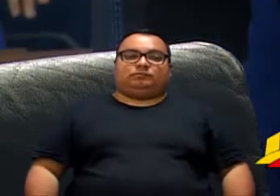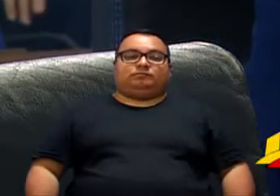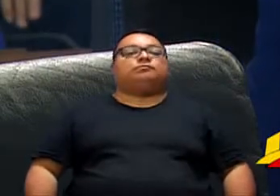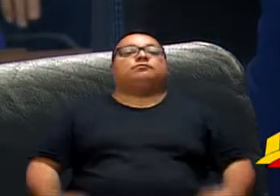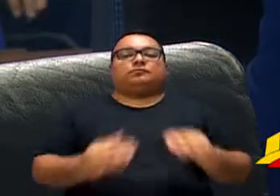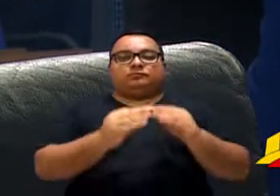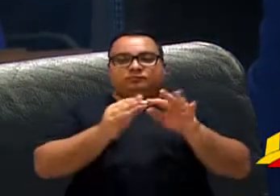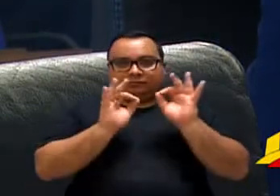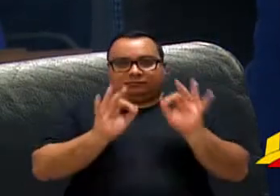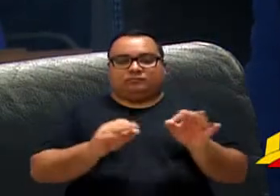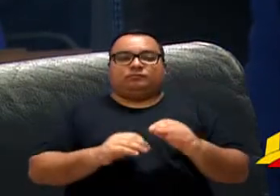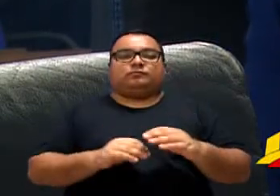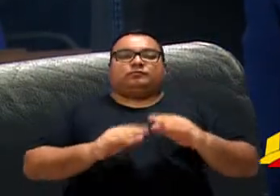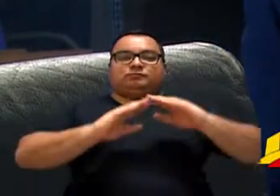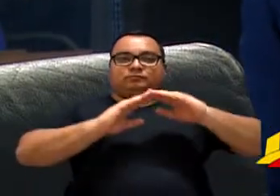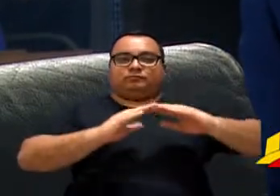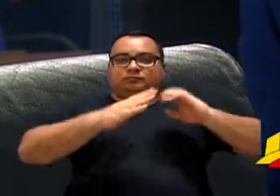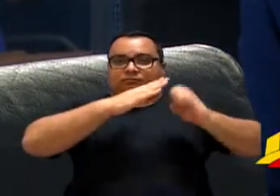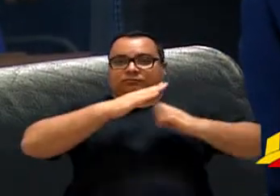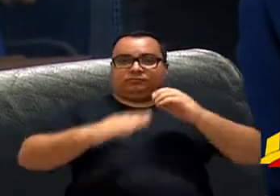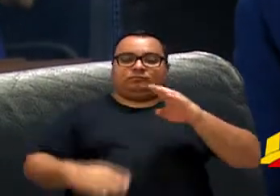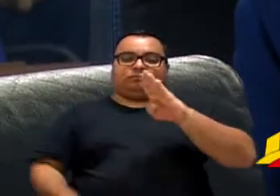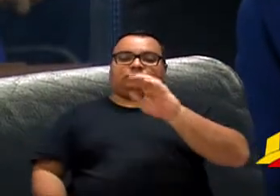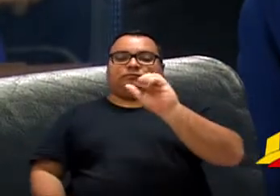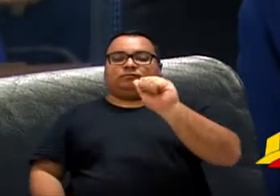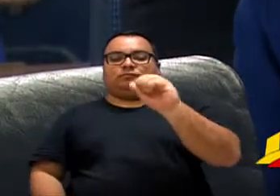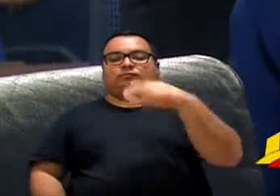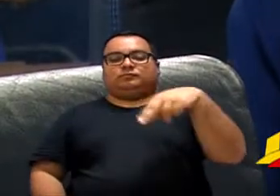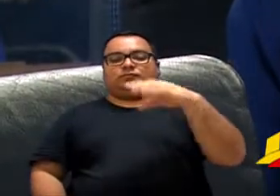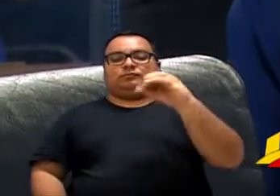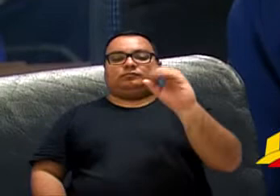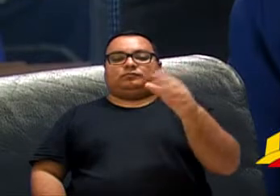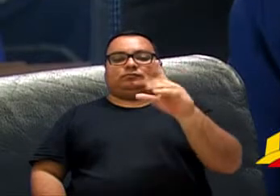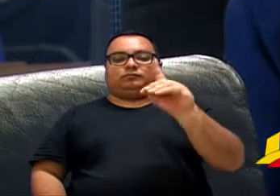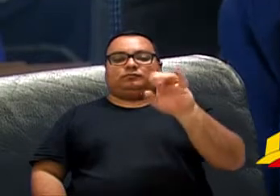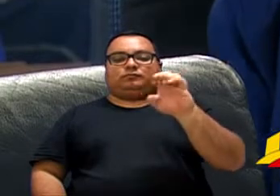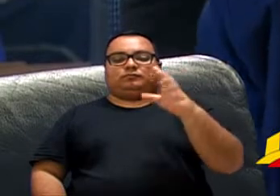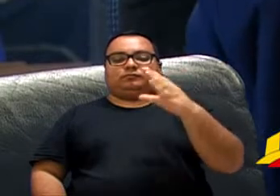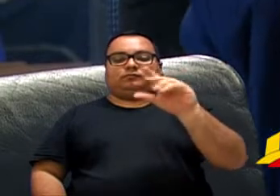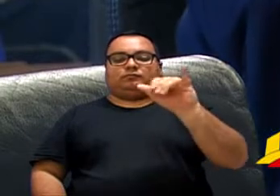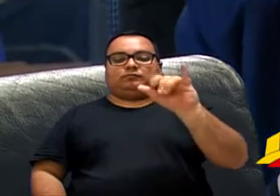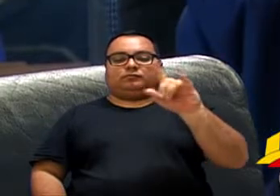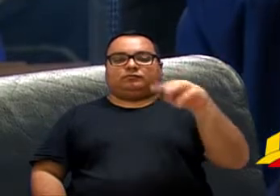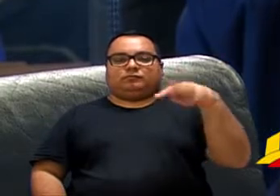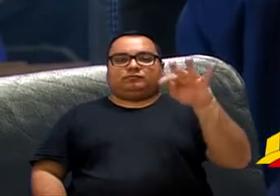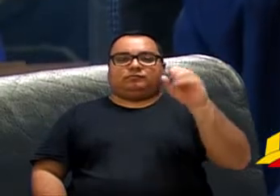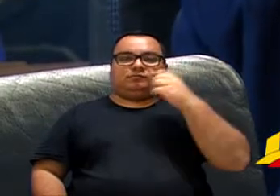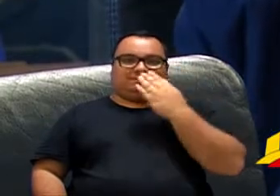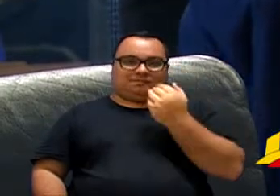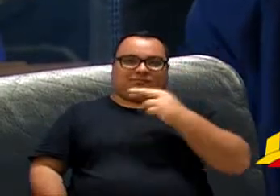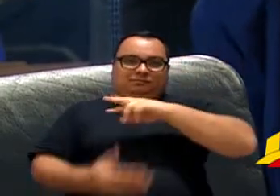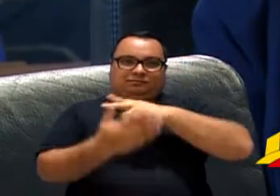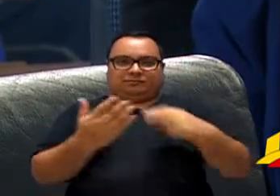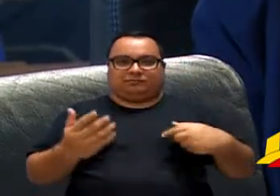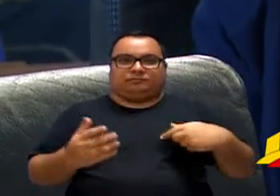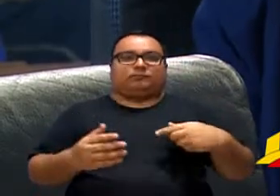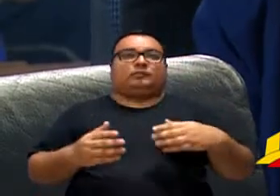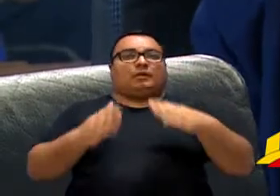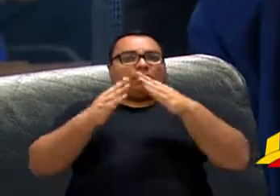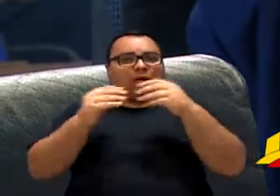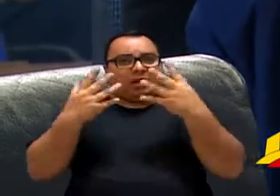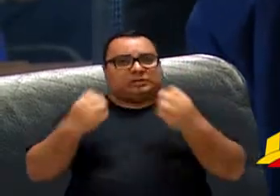pediram o banco de alimentos por exemplo pediu Alice que reformaria usar para preparar